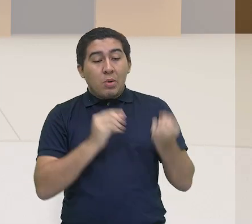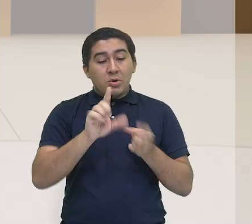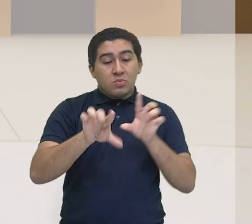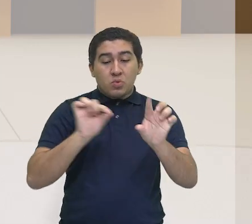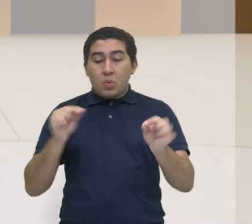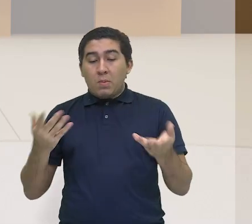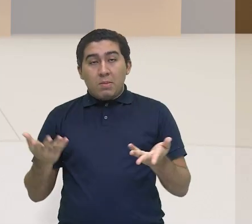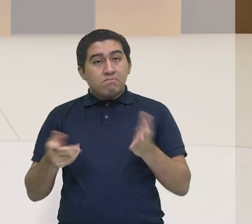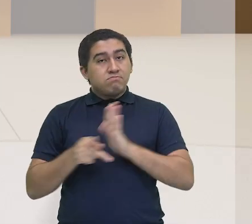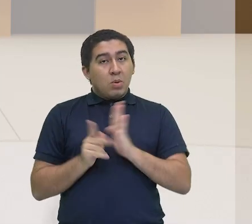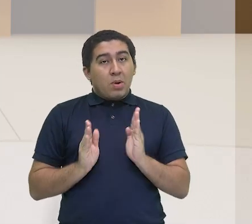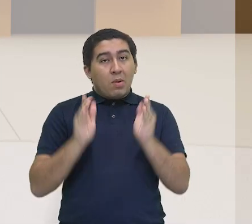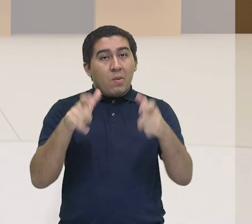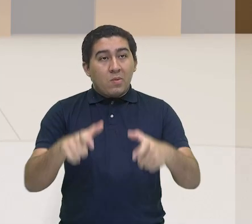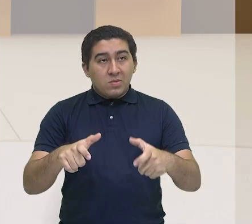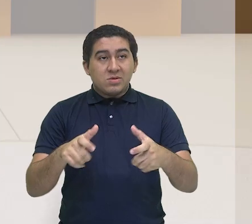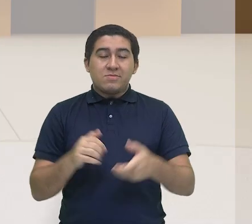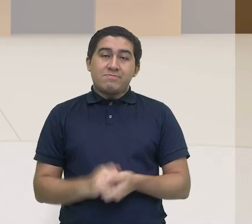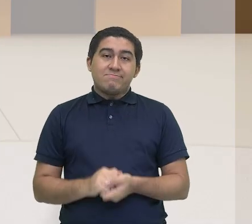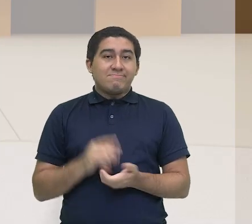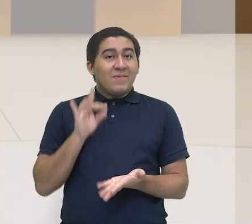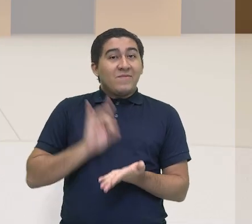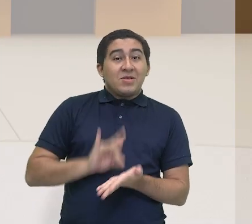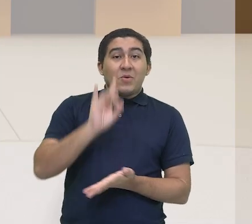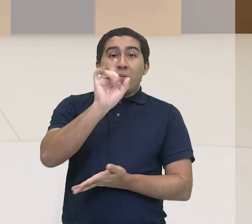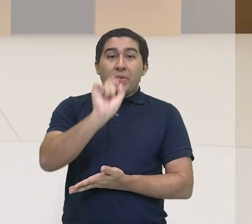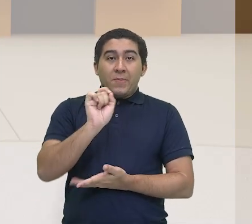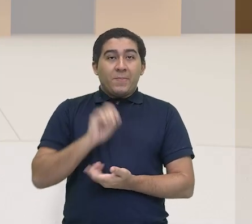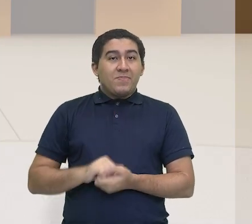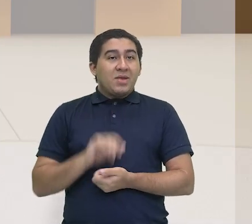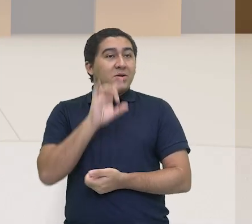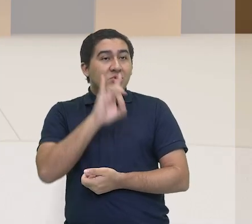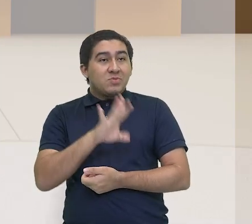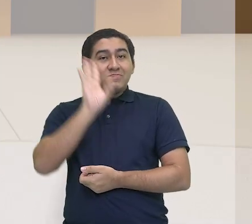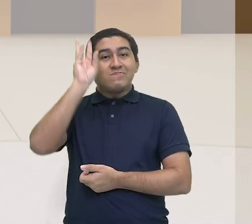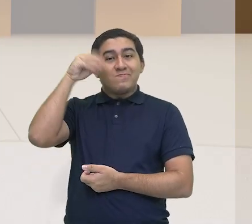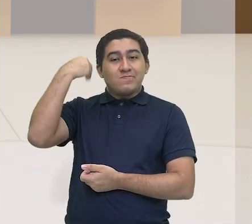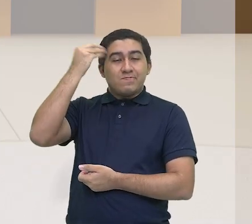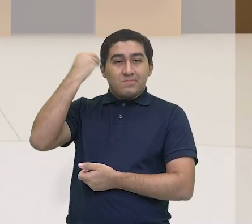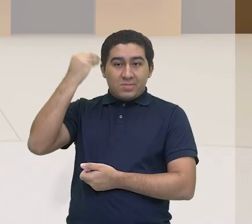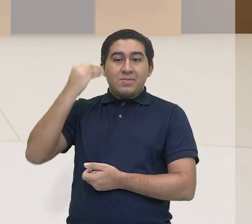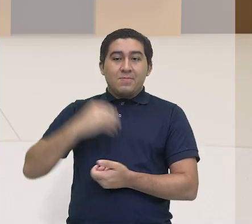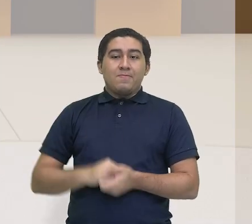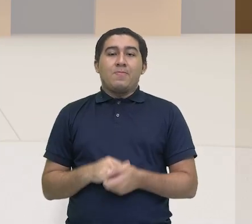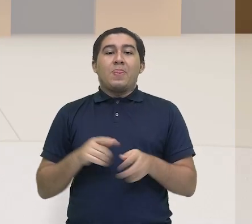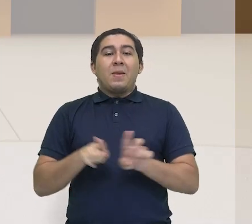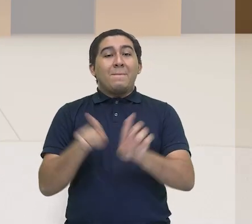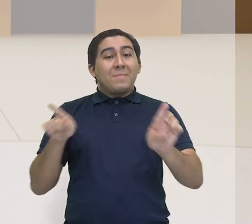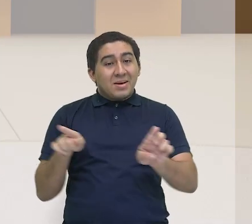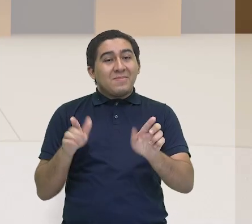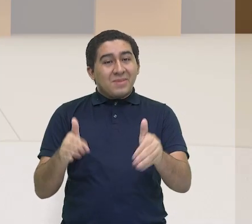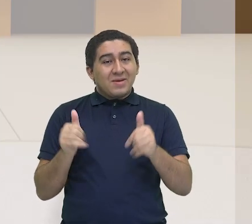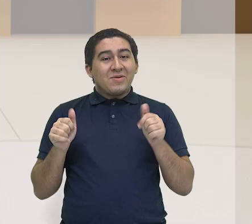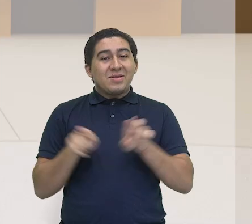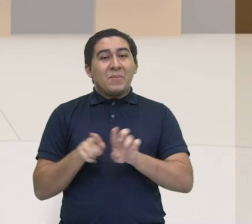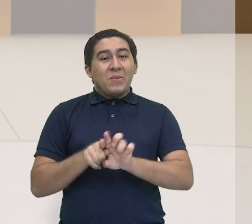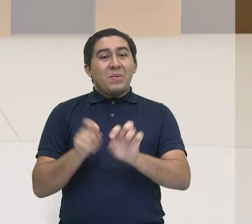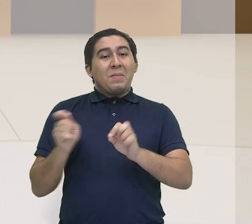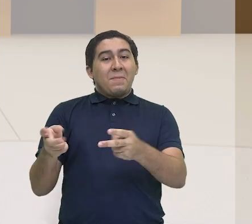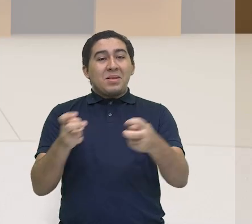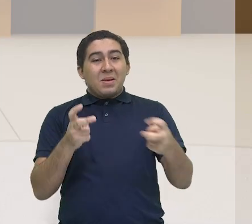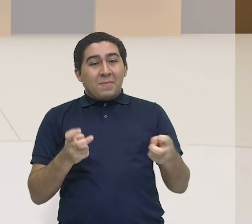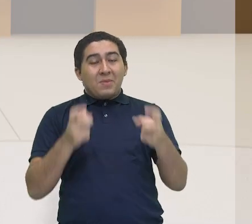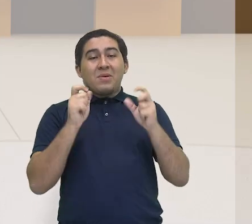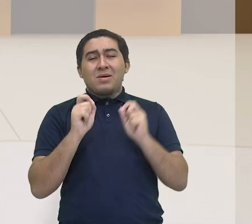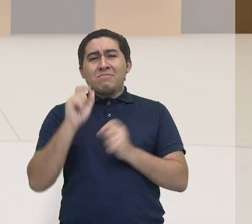encaixo. Bom, a verdade é que é só ir experimentando, mas nada melhor do que ver por dentro do que só